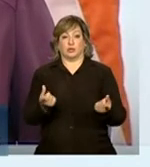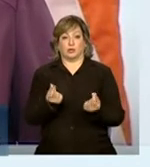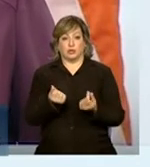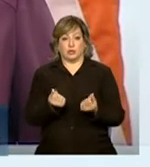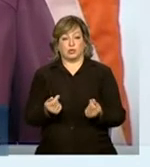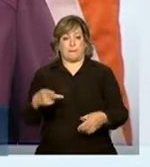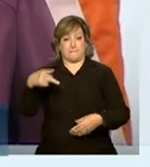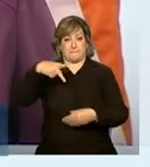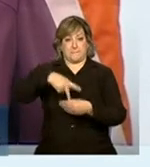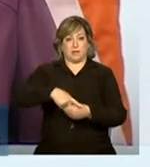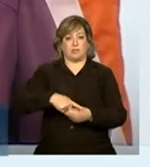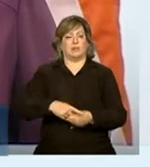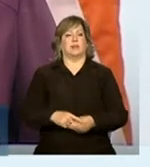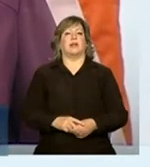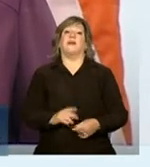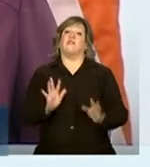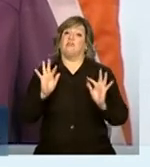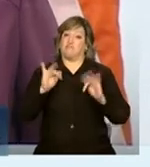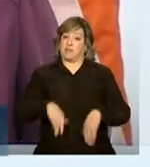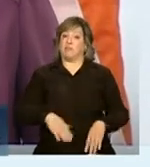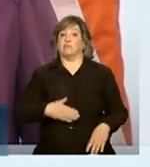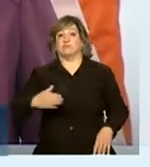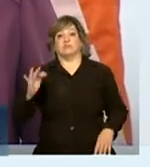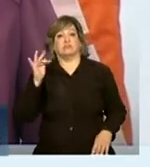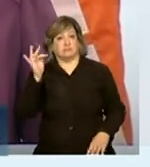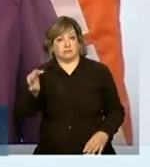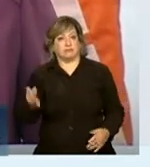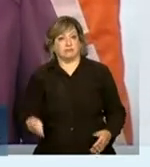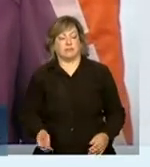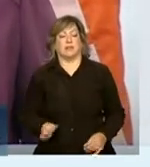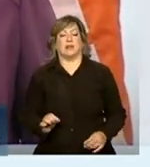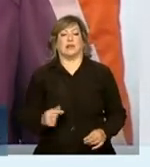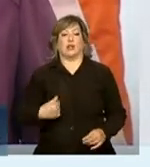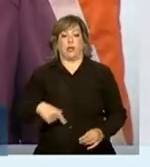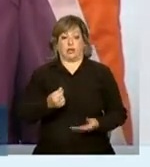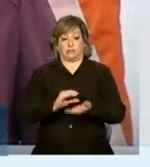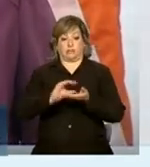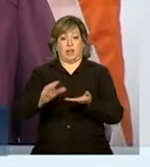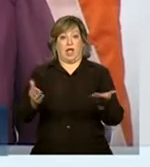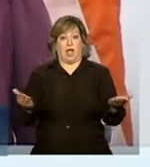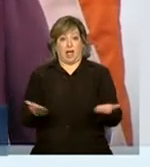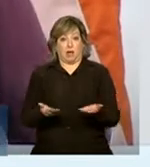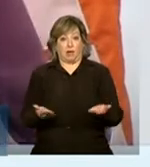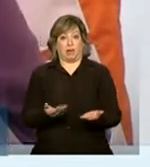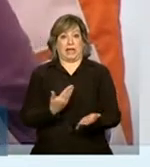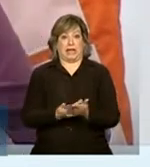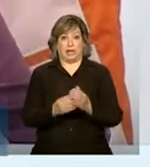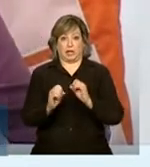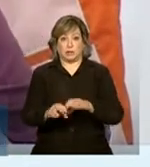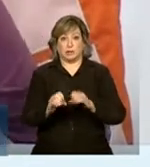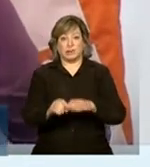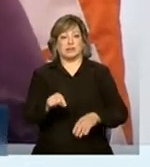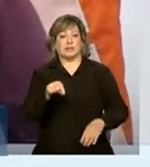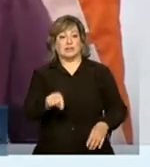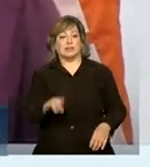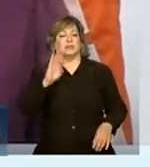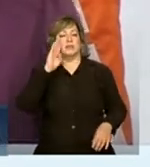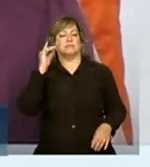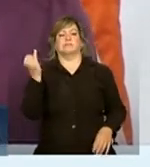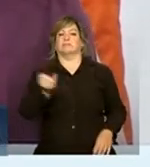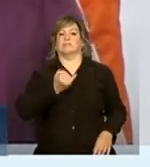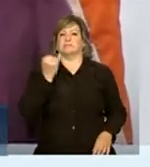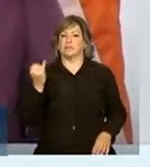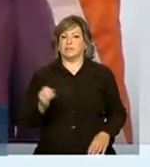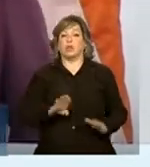do petróleo são finitos e que aplicá-los em educação é uma forma